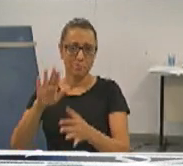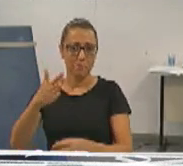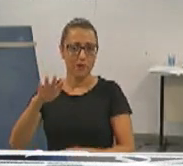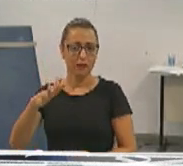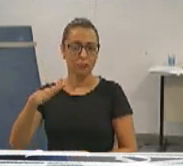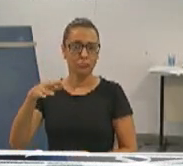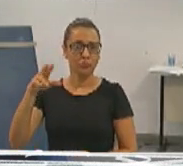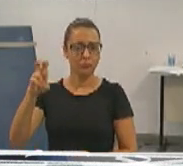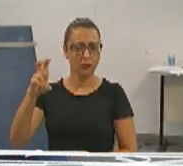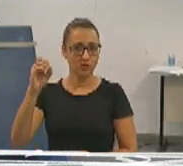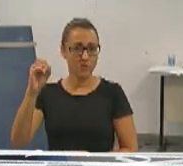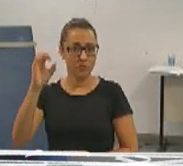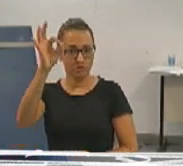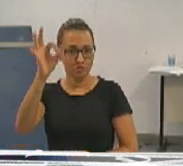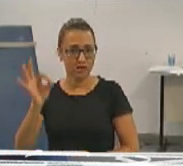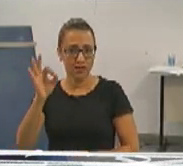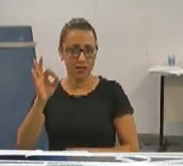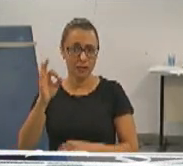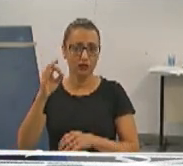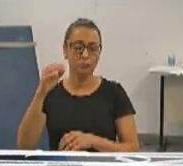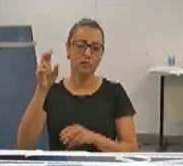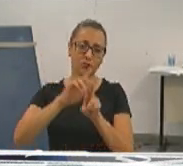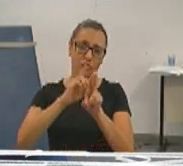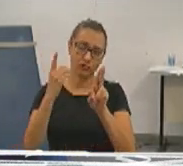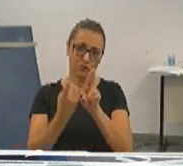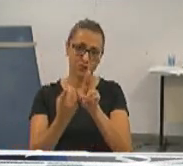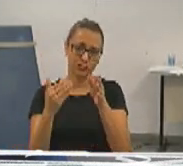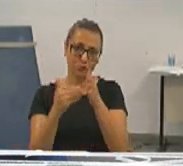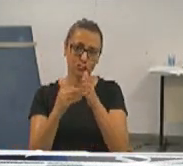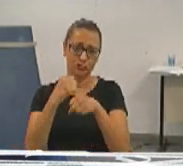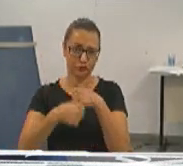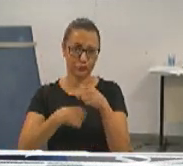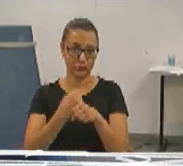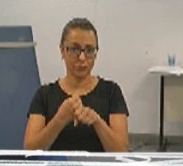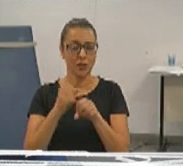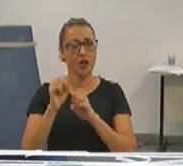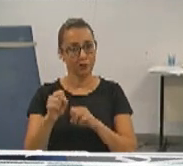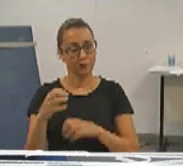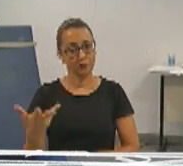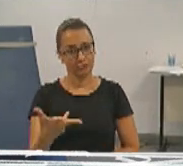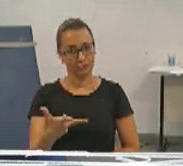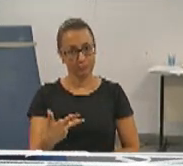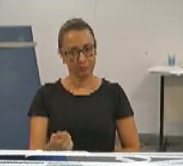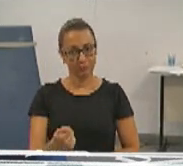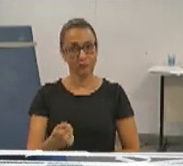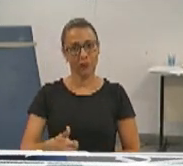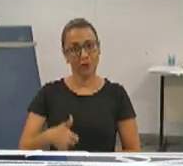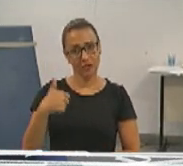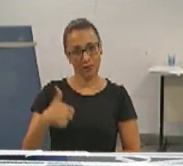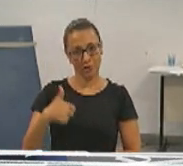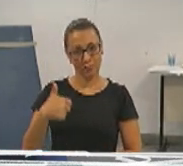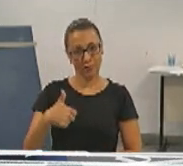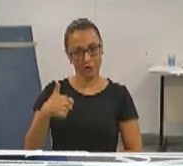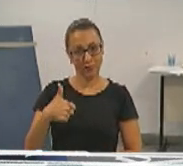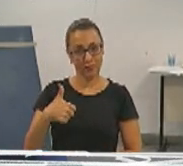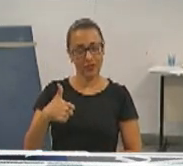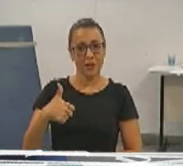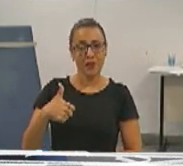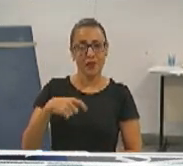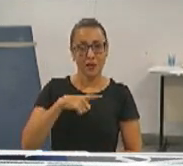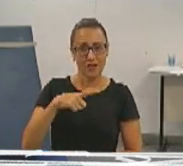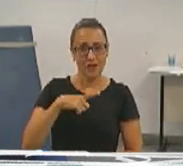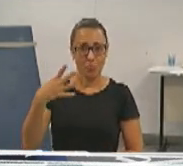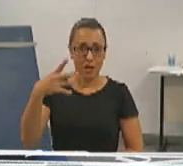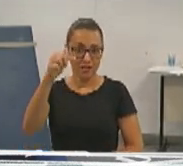das ações de extensão da UFGD no último ano. A educação de qualidade é a primeira, com 47%, e a